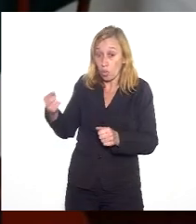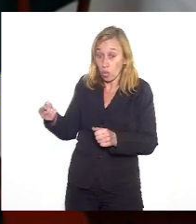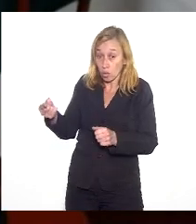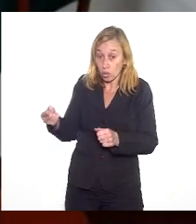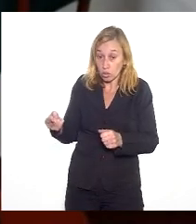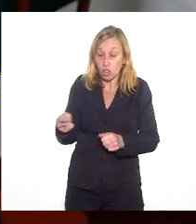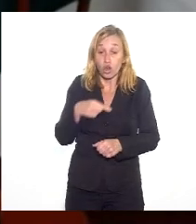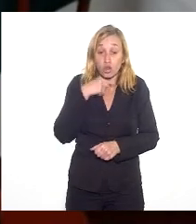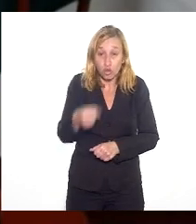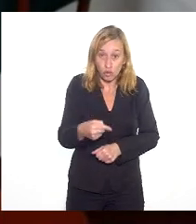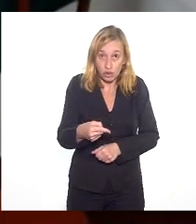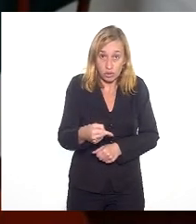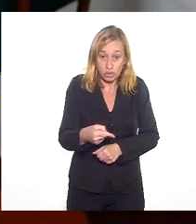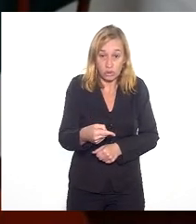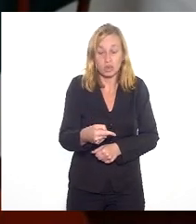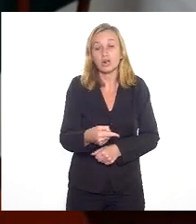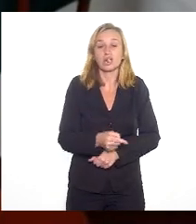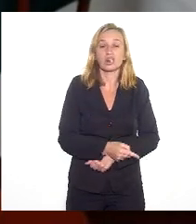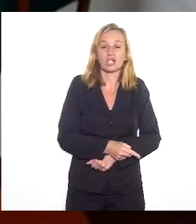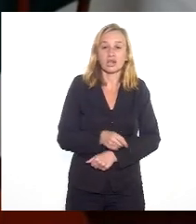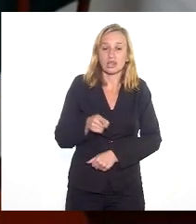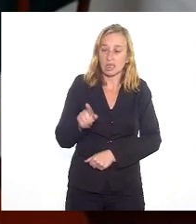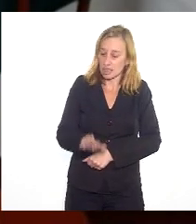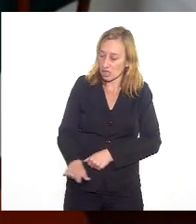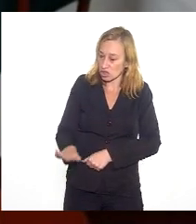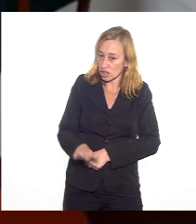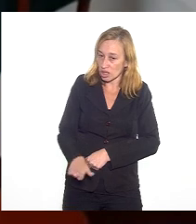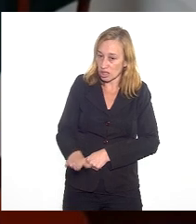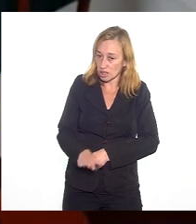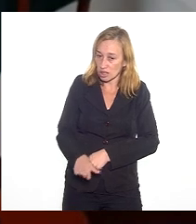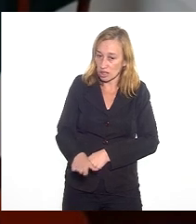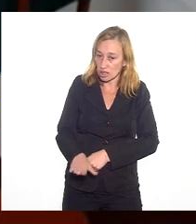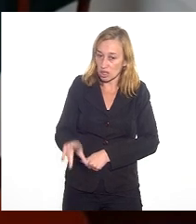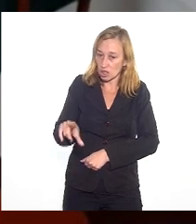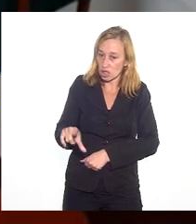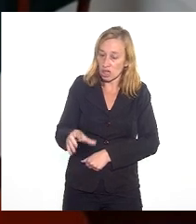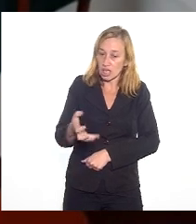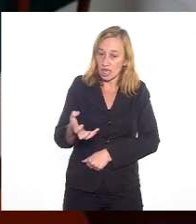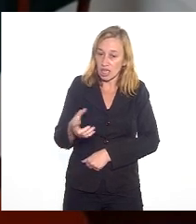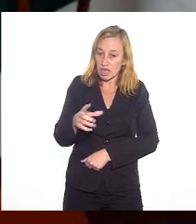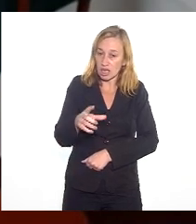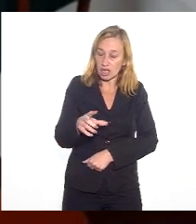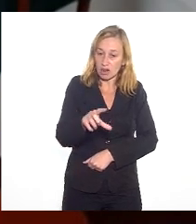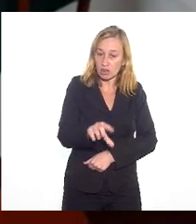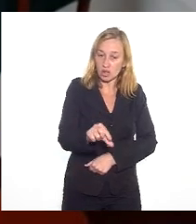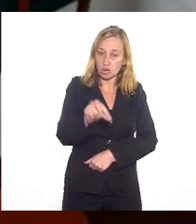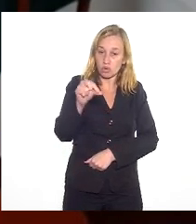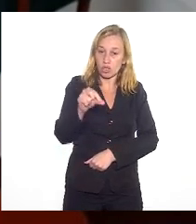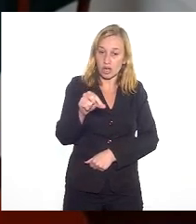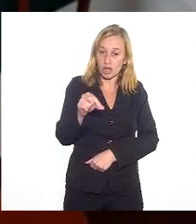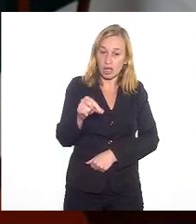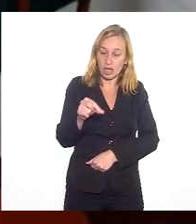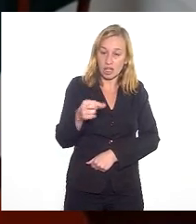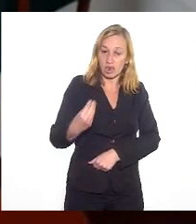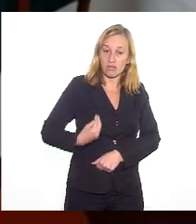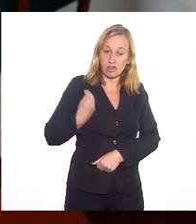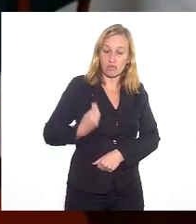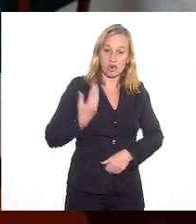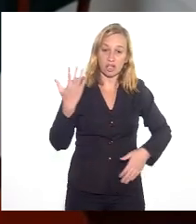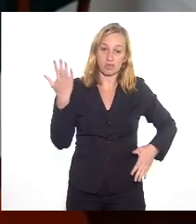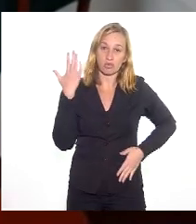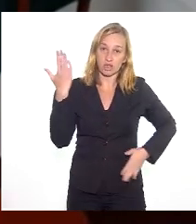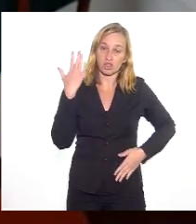eu duvido que essas crianças elas prefiram ir para o mundo da criminalidade. Aliás, a cidade de